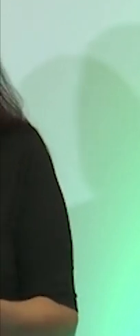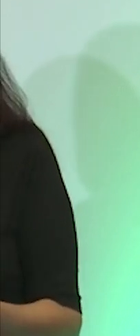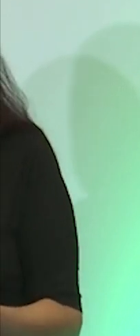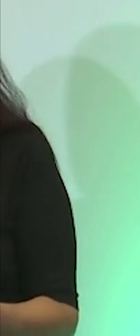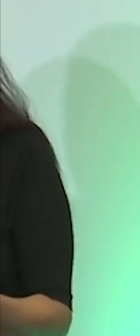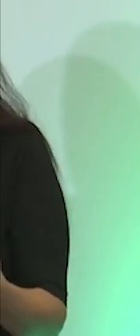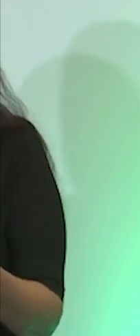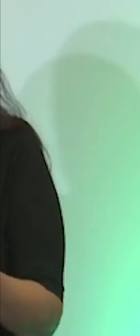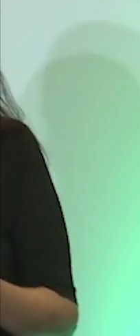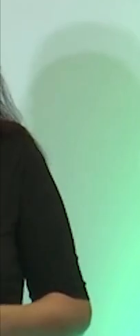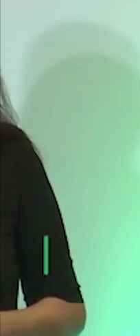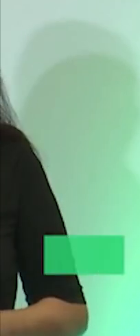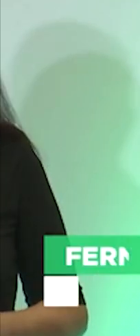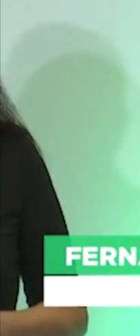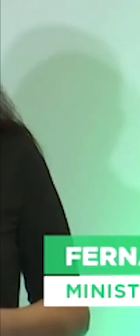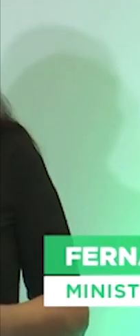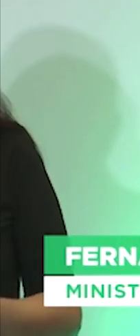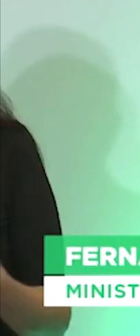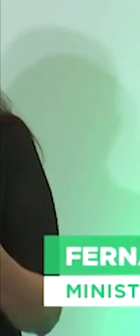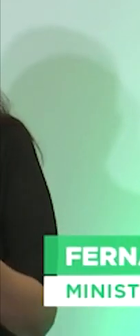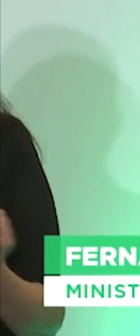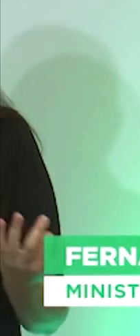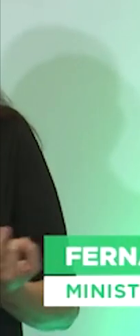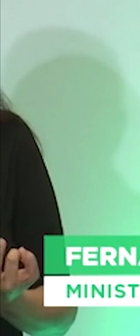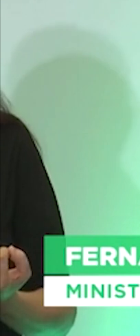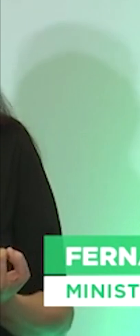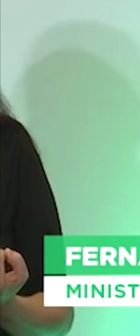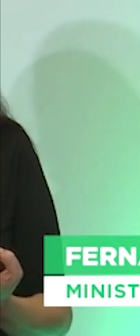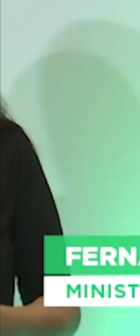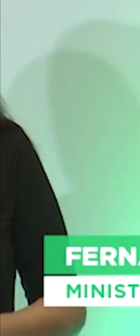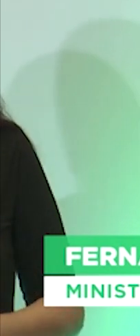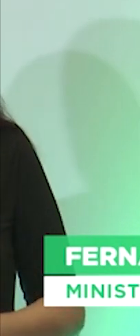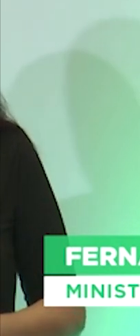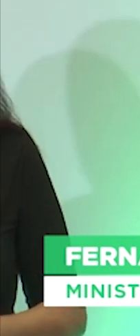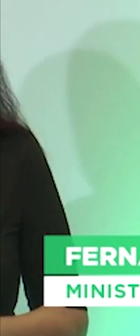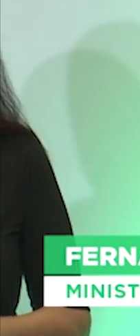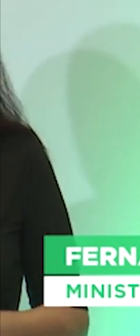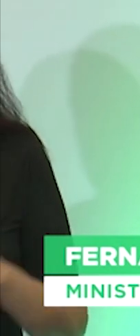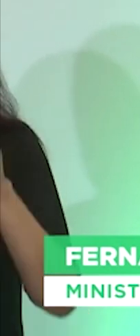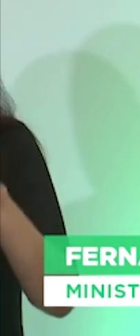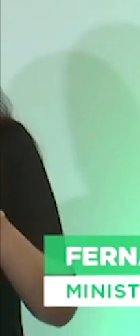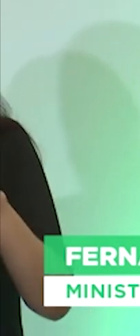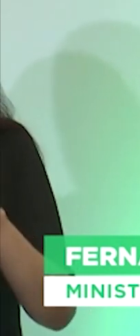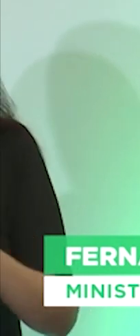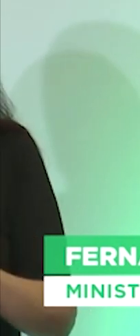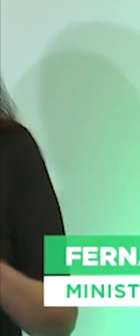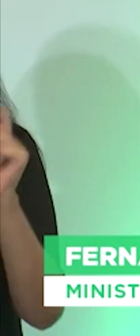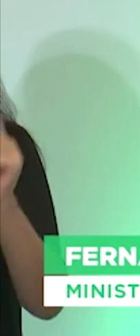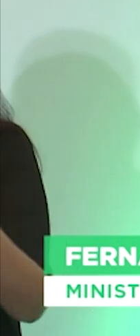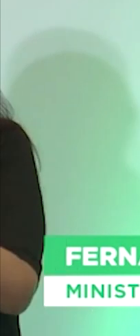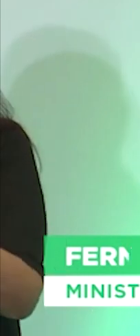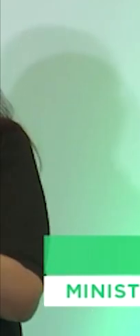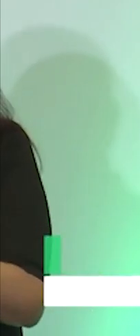famílias. Eficaz, desde logo, porque enfrenta o fenómeno da inflação com